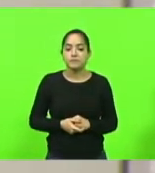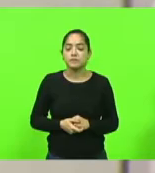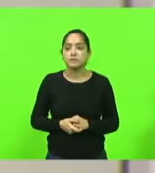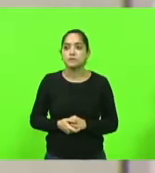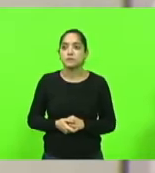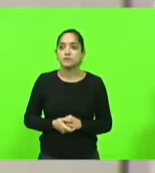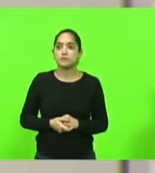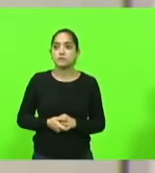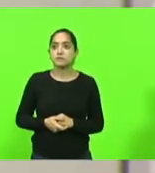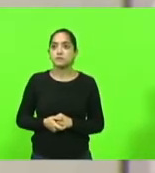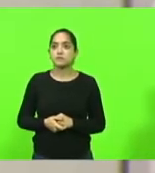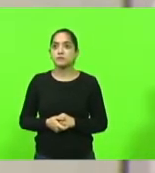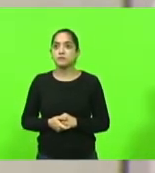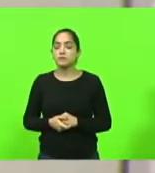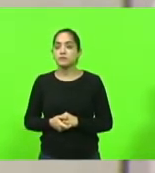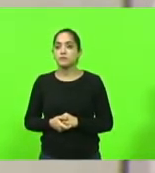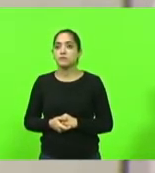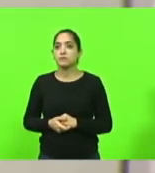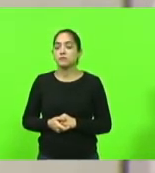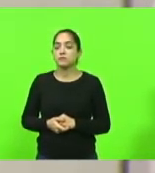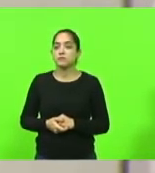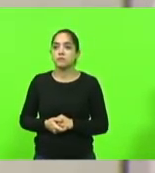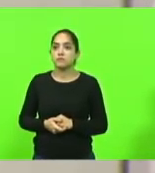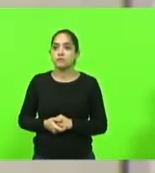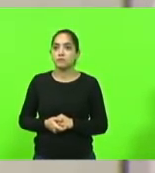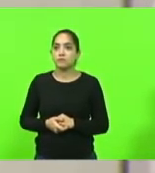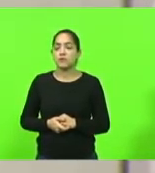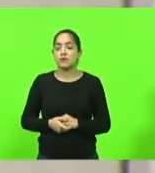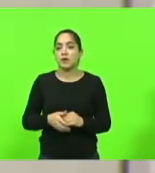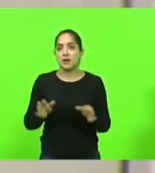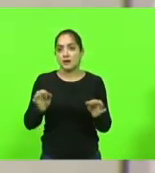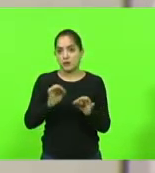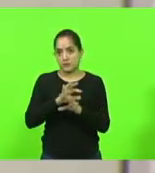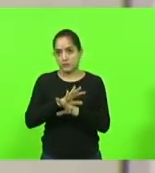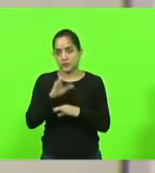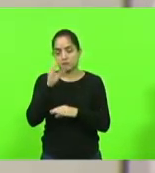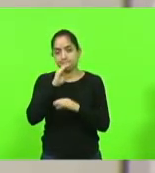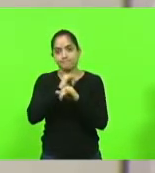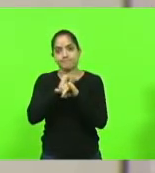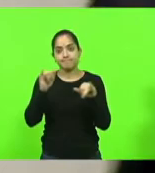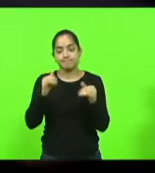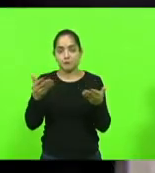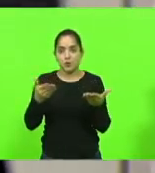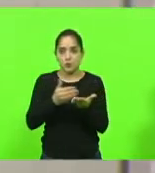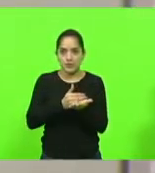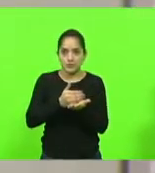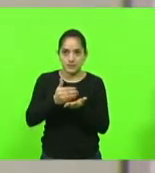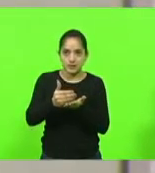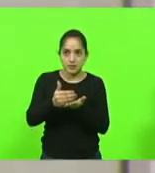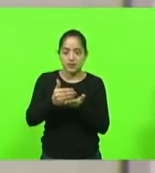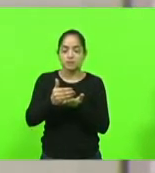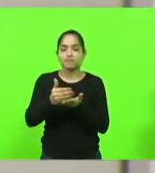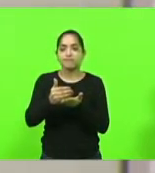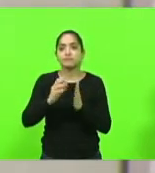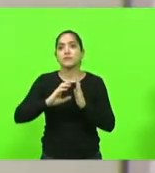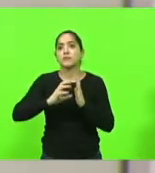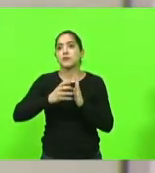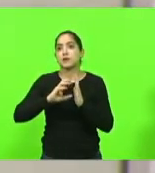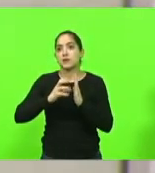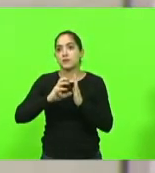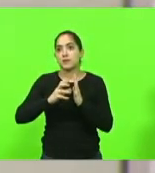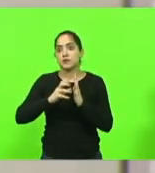Obrigado, deputado Frigo. Finalizando breves comunicações, entraremos em horário destinado aos partidos políticos.